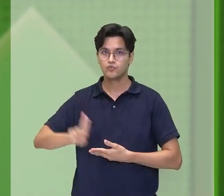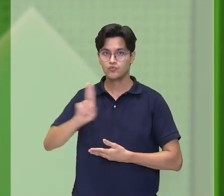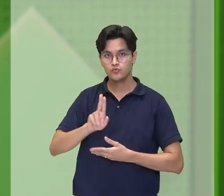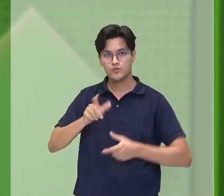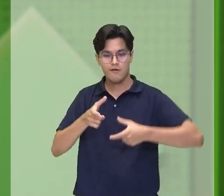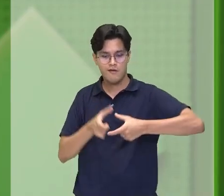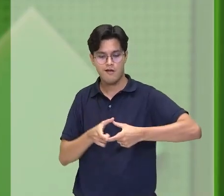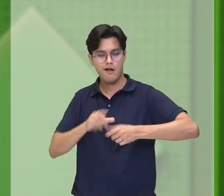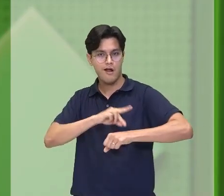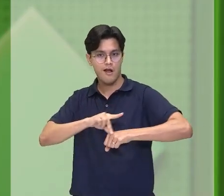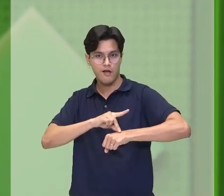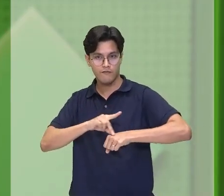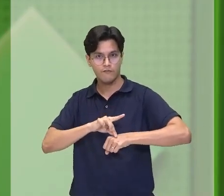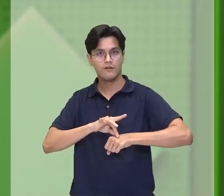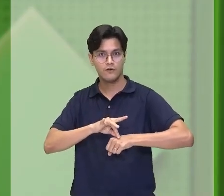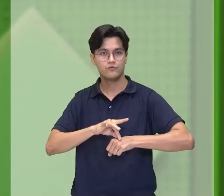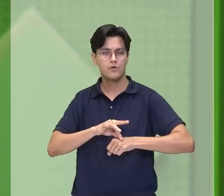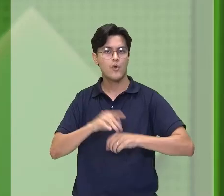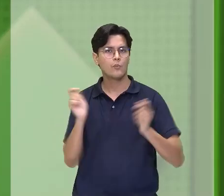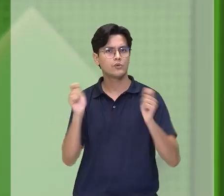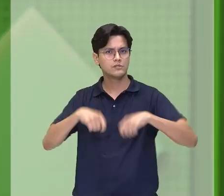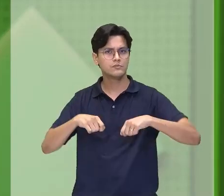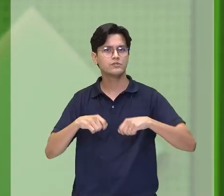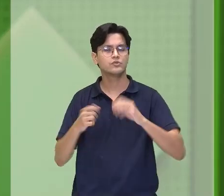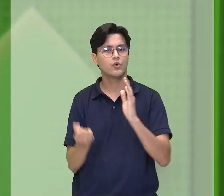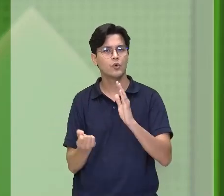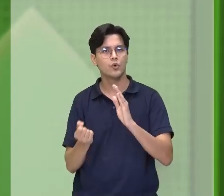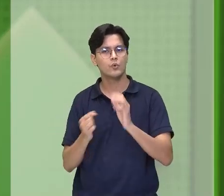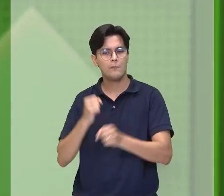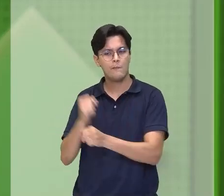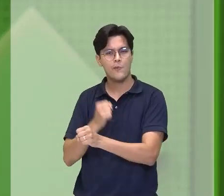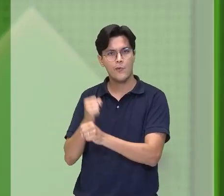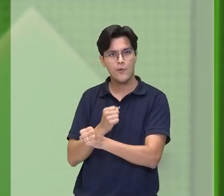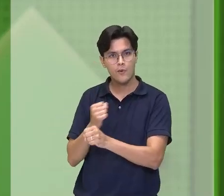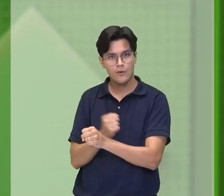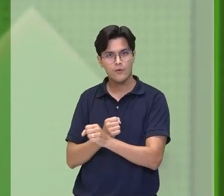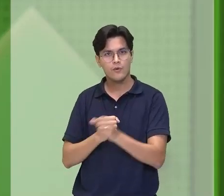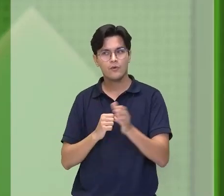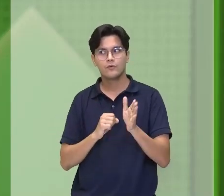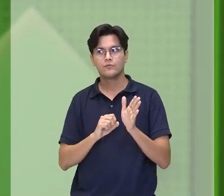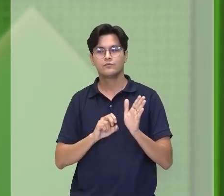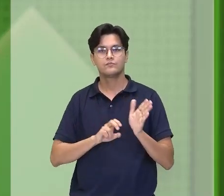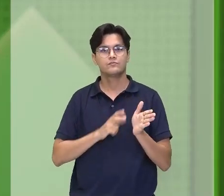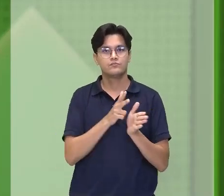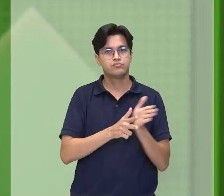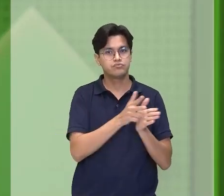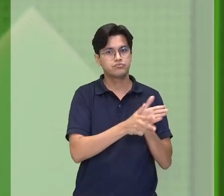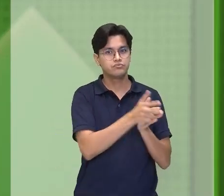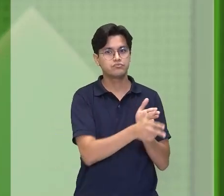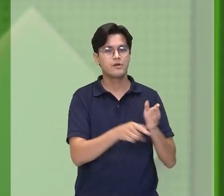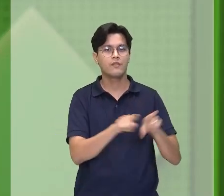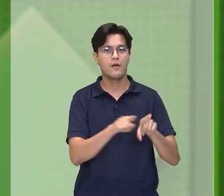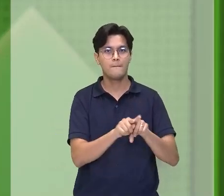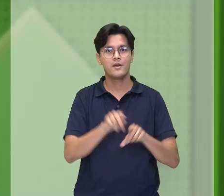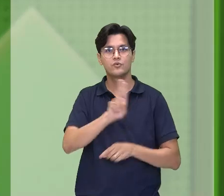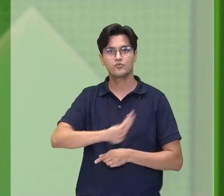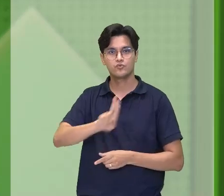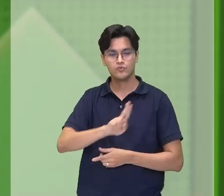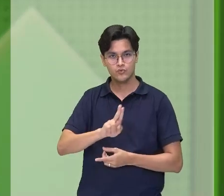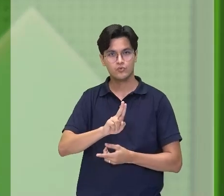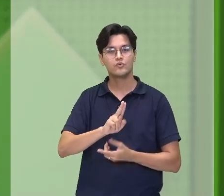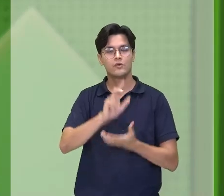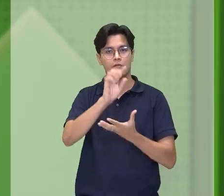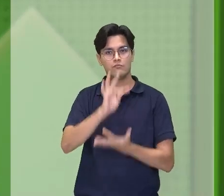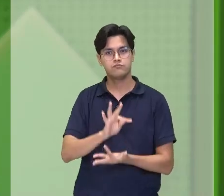mineral permitiu ali criar locomotivas, né, e o uso da termodinâmica, fazer ali a